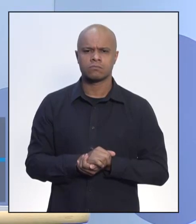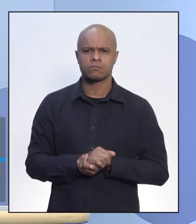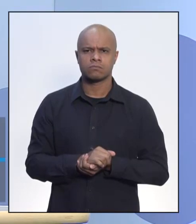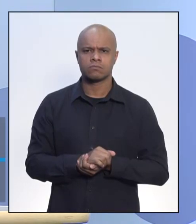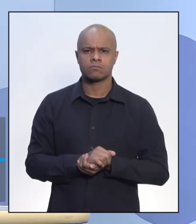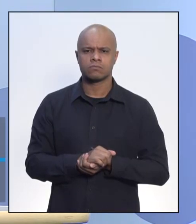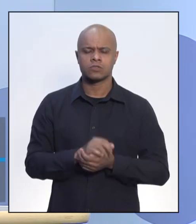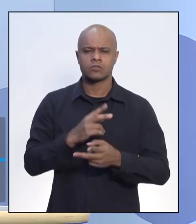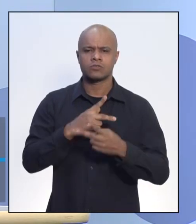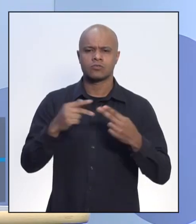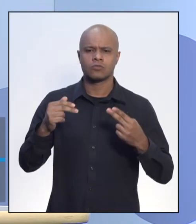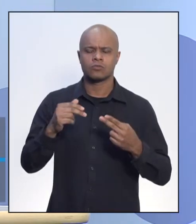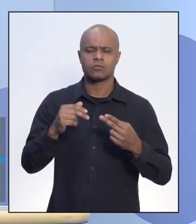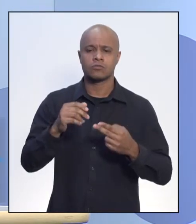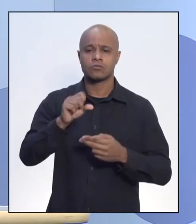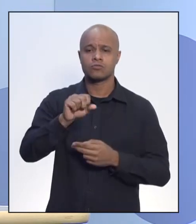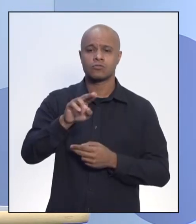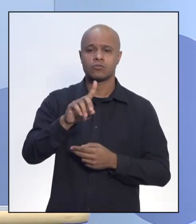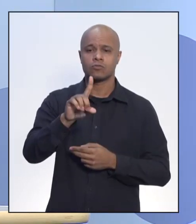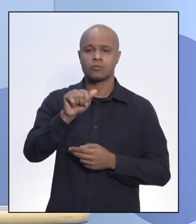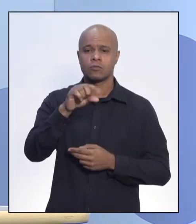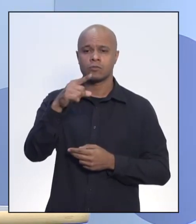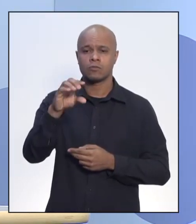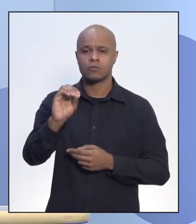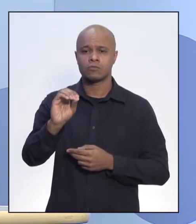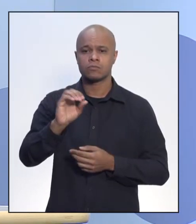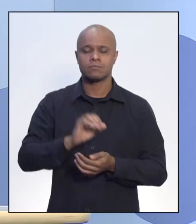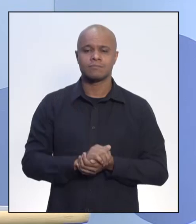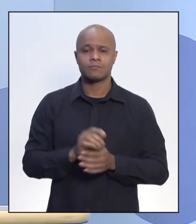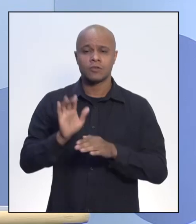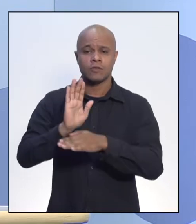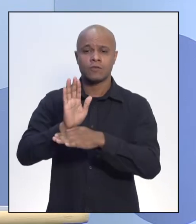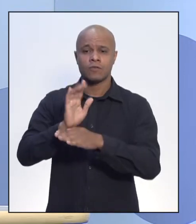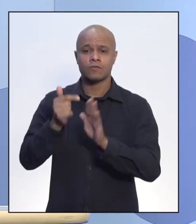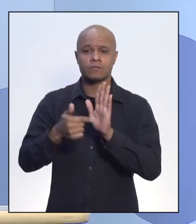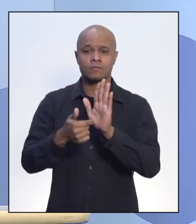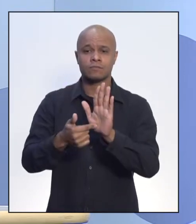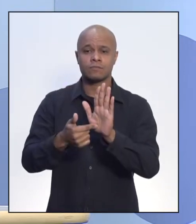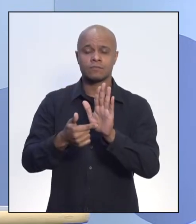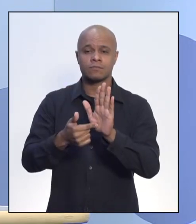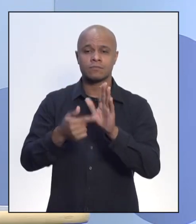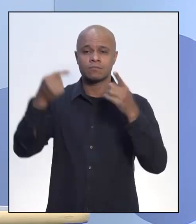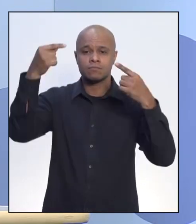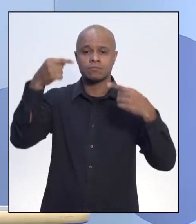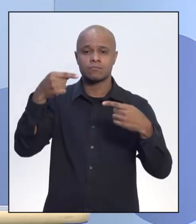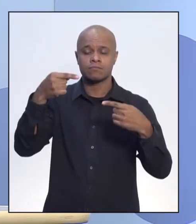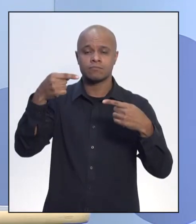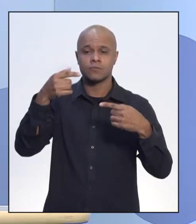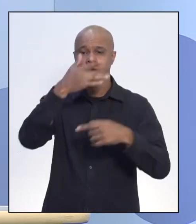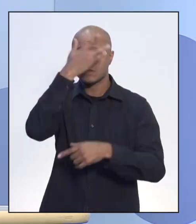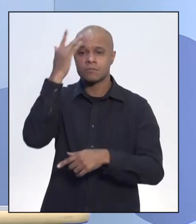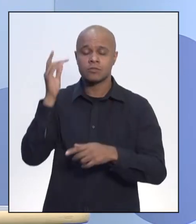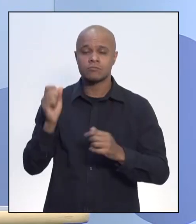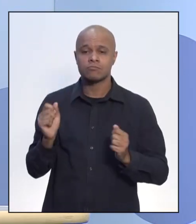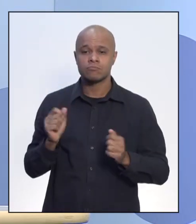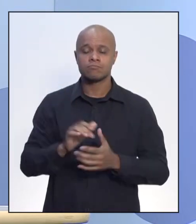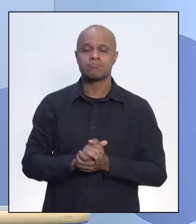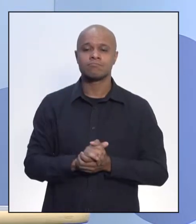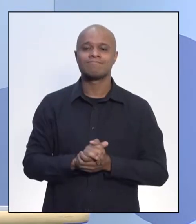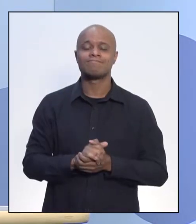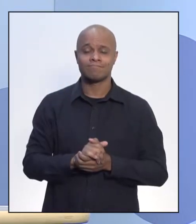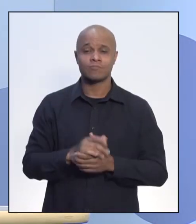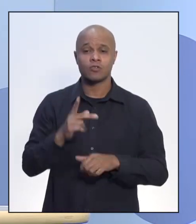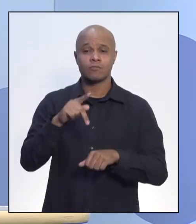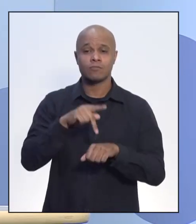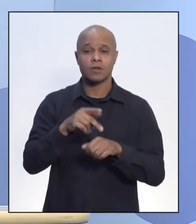do Sudão. Tá? Então, nós vamos assistir um vídeo sobre os desafios humanitários do Sudão. Daqui a